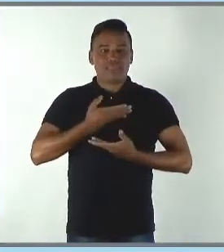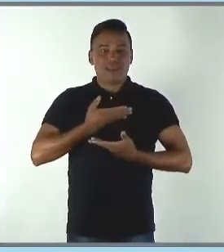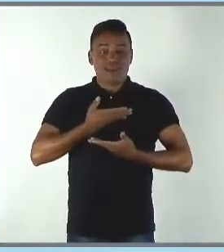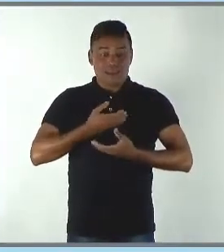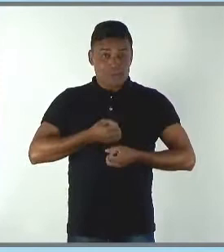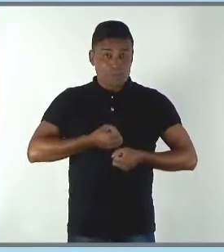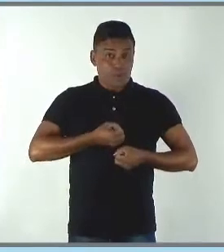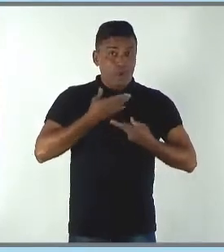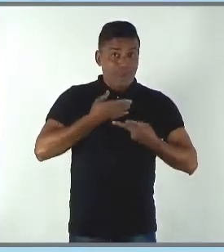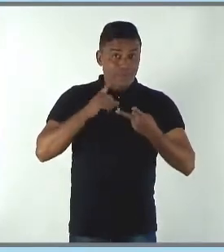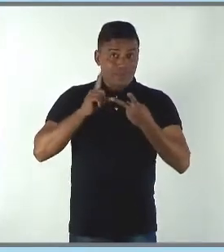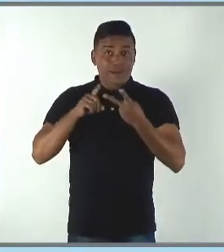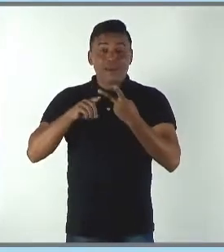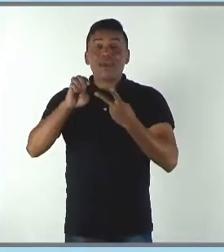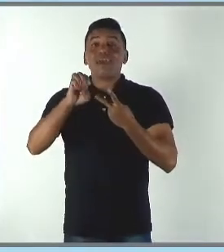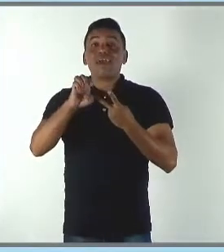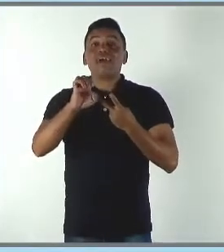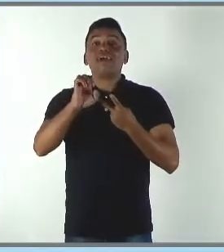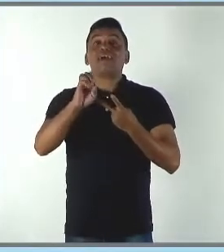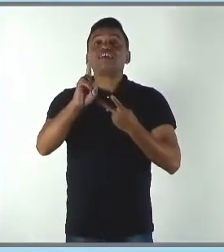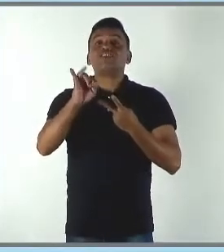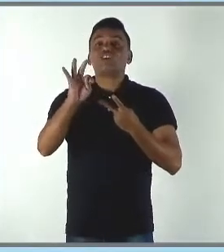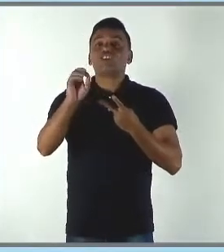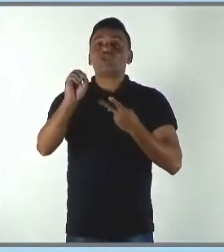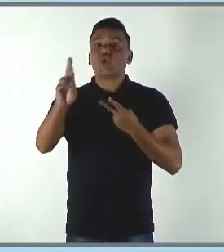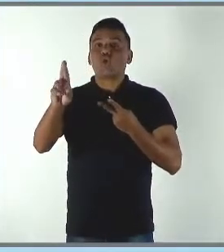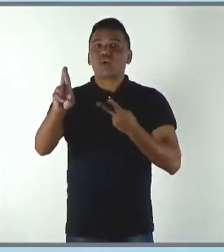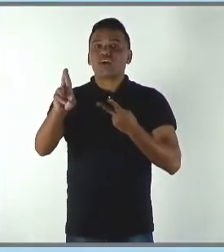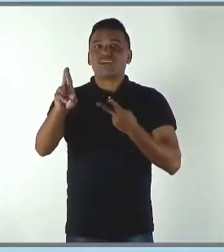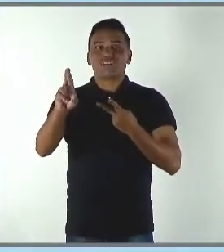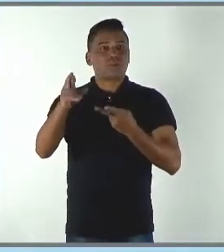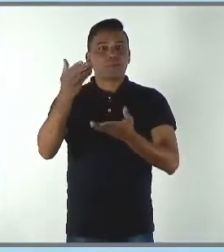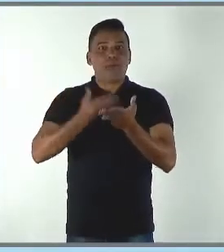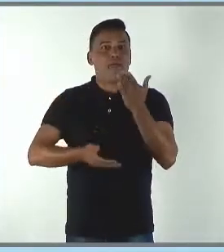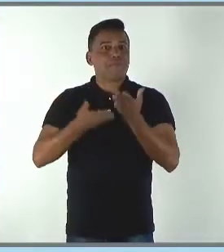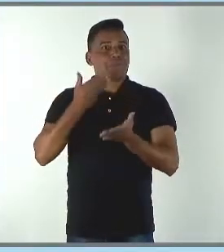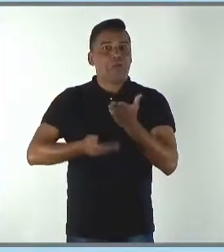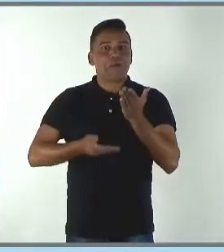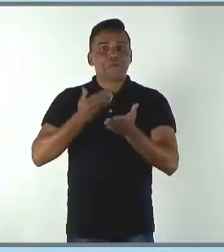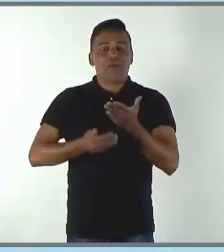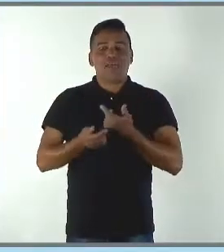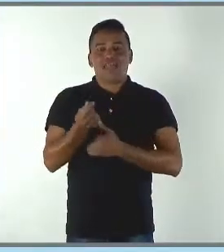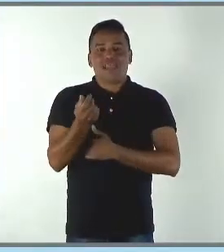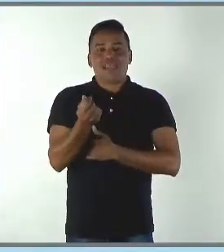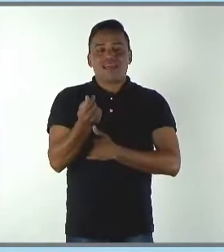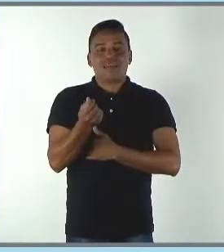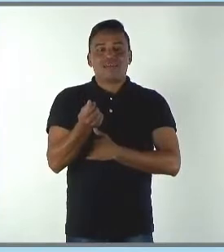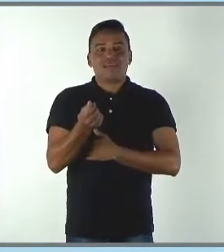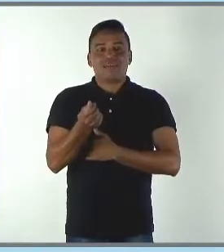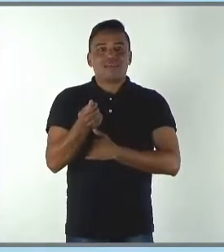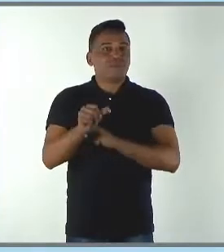aí, então, em que a ideia de perda de recursos financeiros ela é quase uma anedota histórica, né, que se